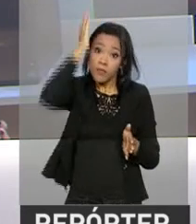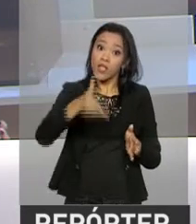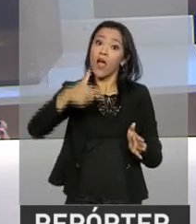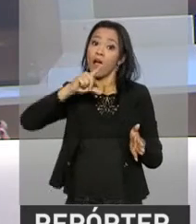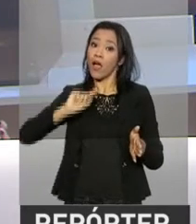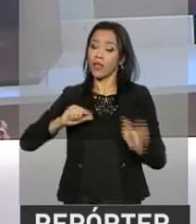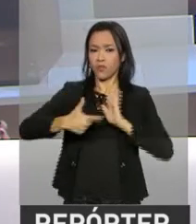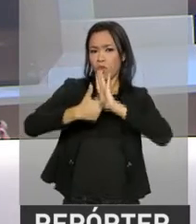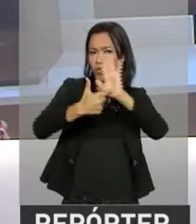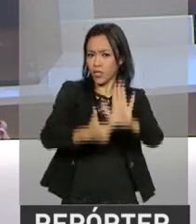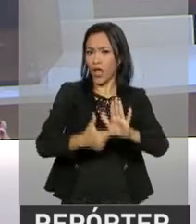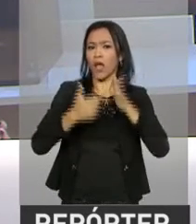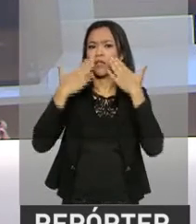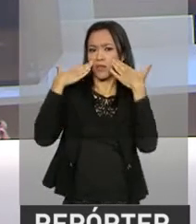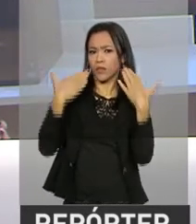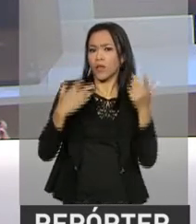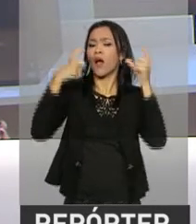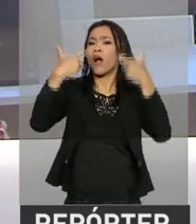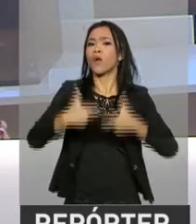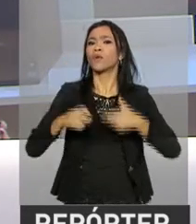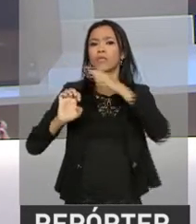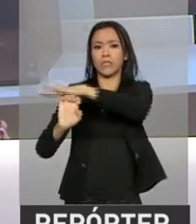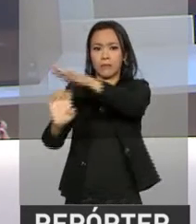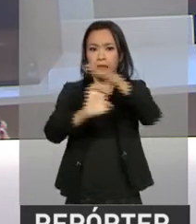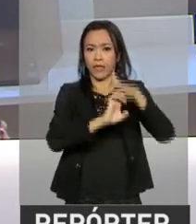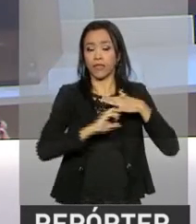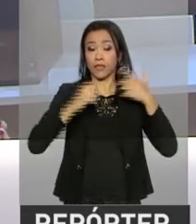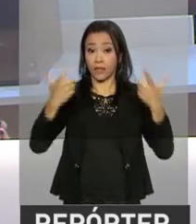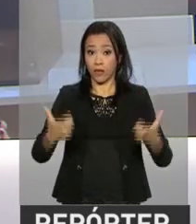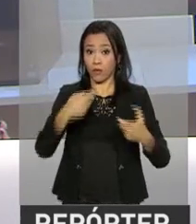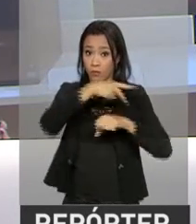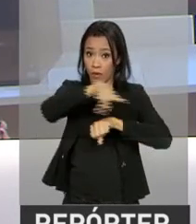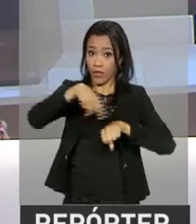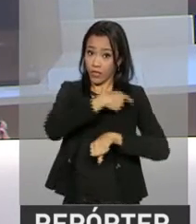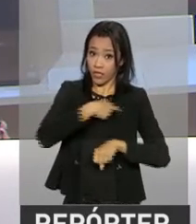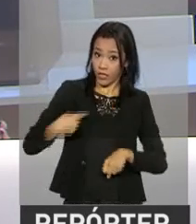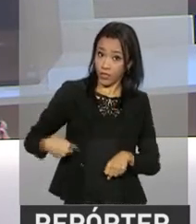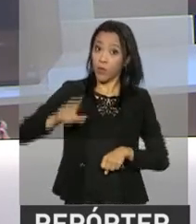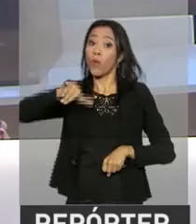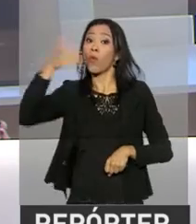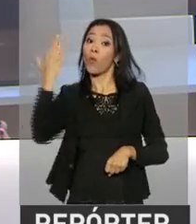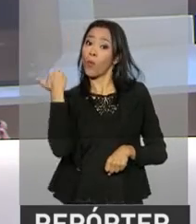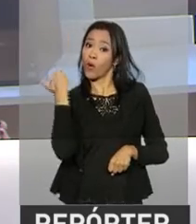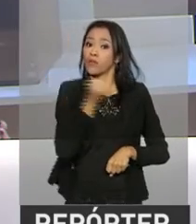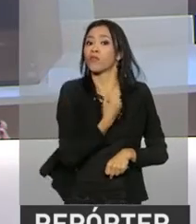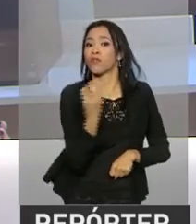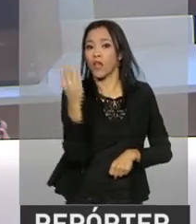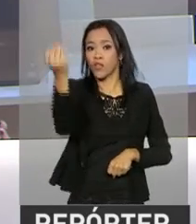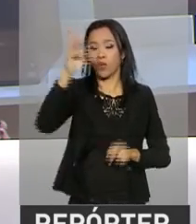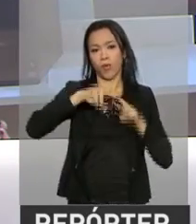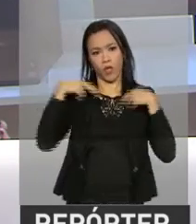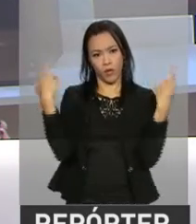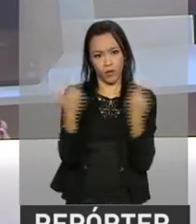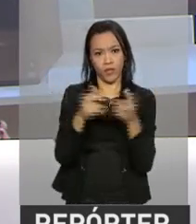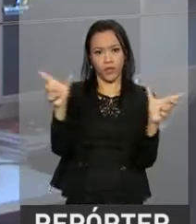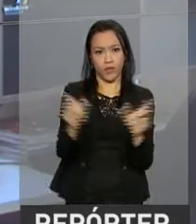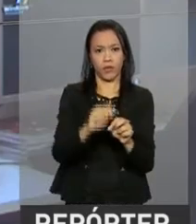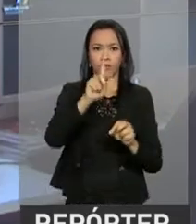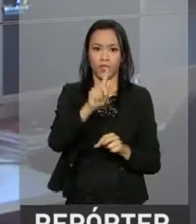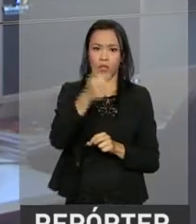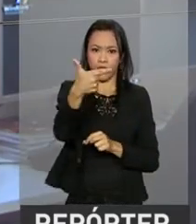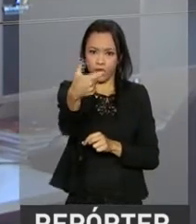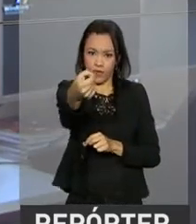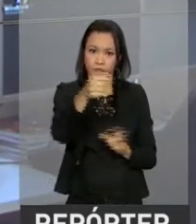uma prévia das oportunidades do programa A empresários chineses durante viagem ao país asiático para reunião do G20